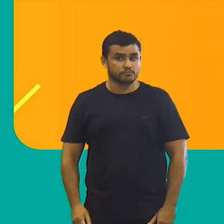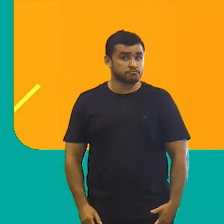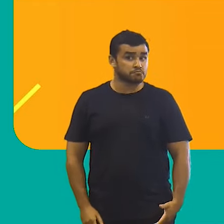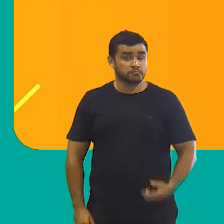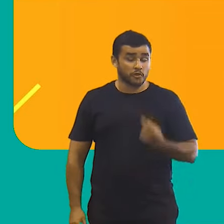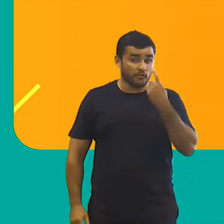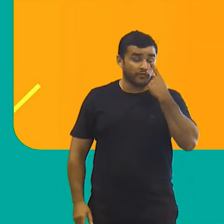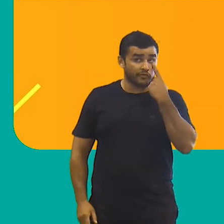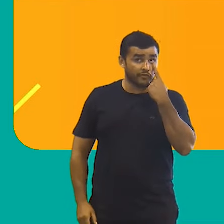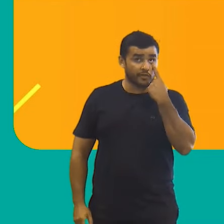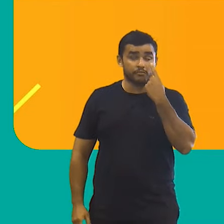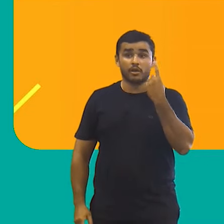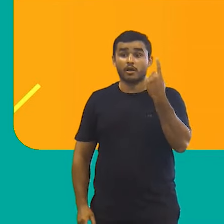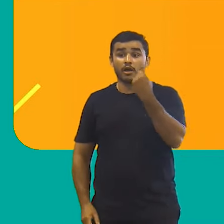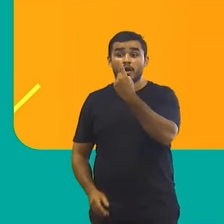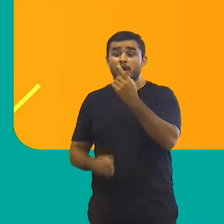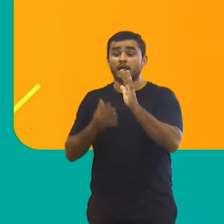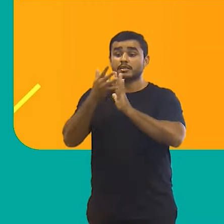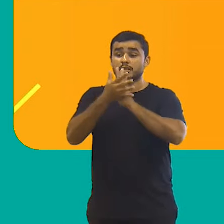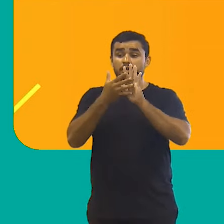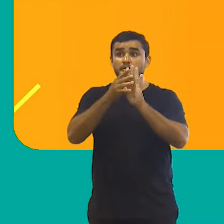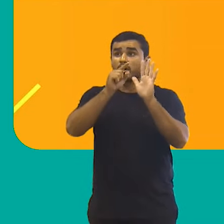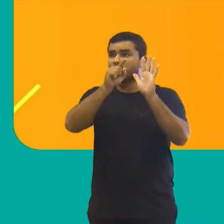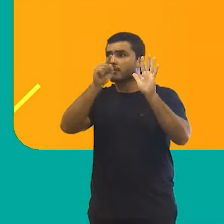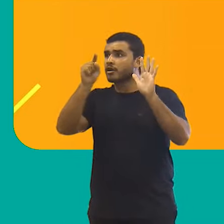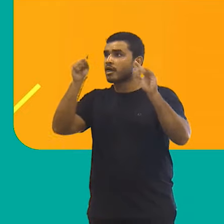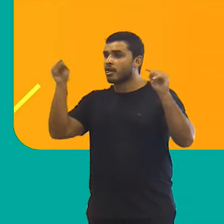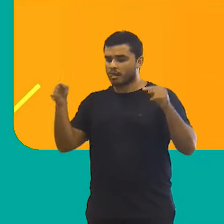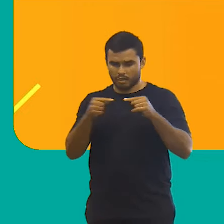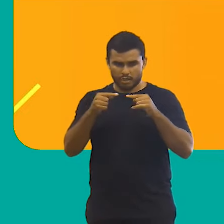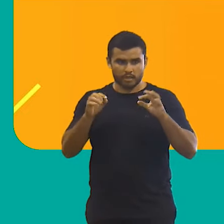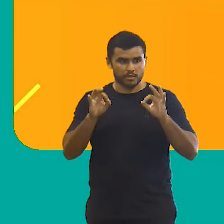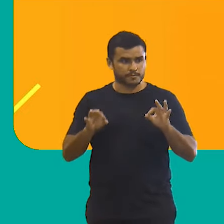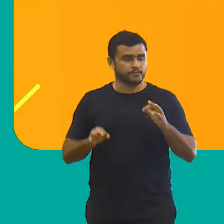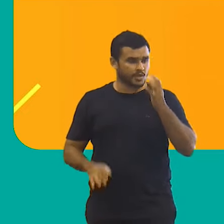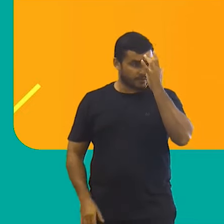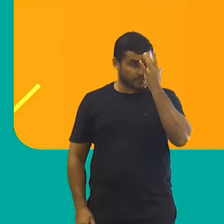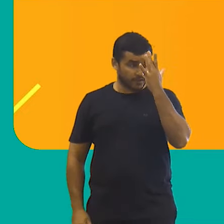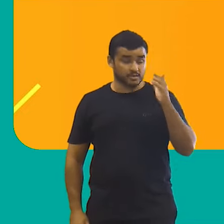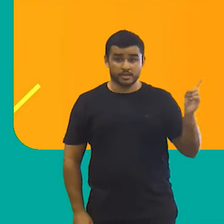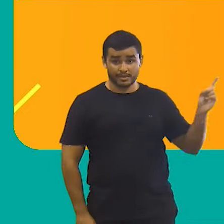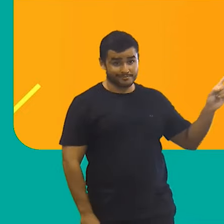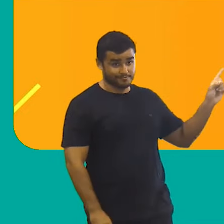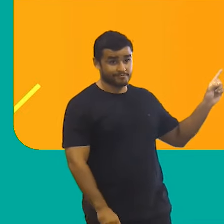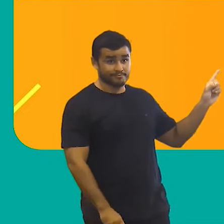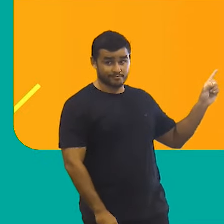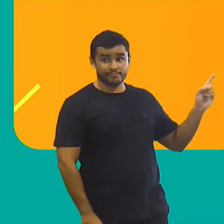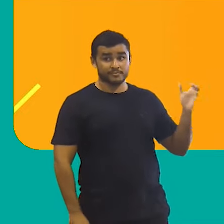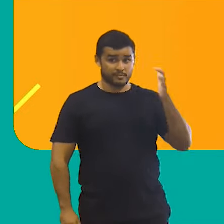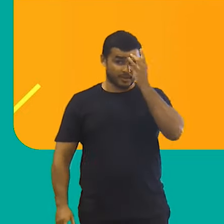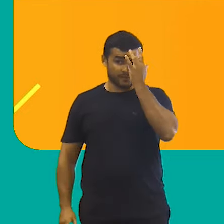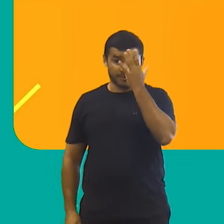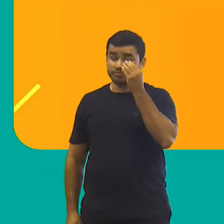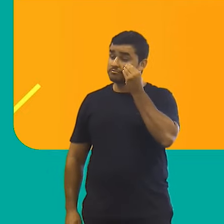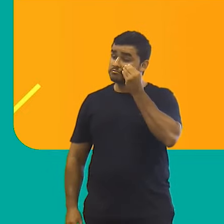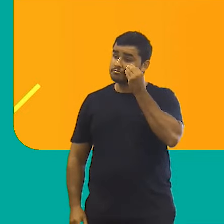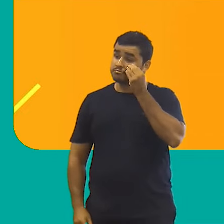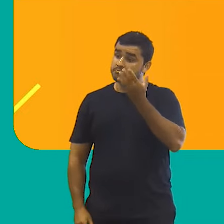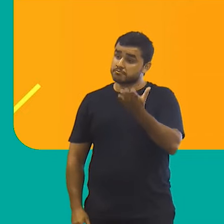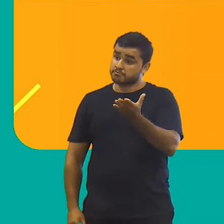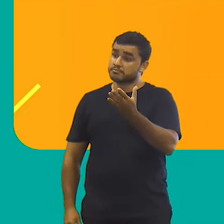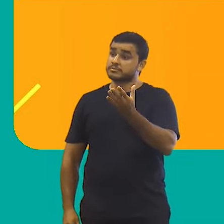difícil? É fácil. Então você tem que acertar essa. Ai, professor, e se eu errar? Triste, mas segue a vida.